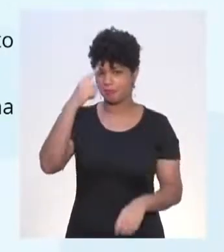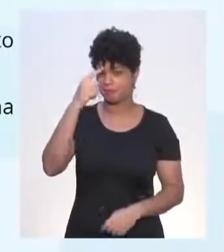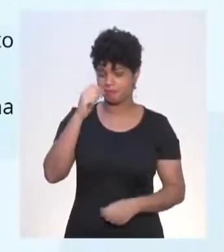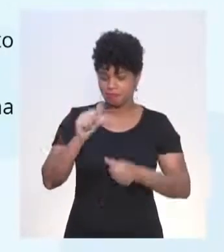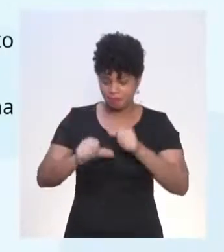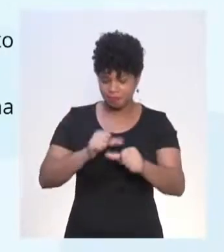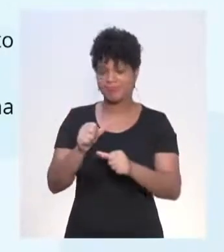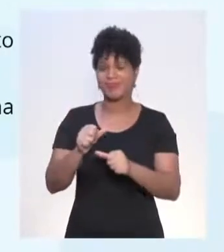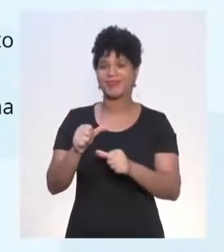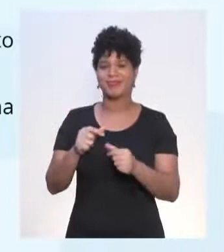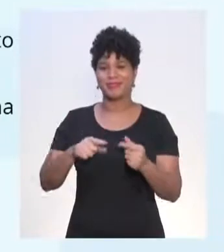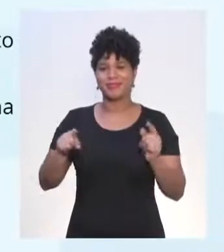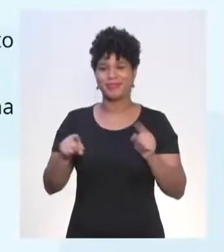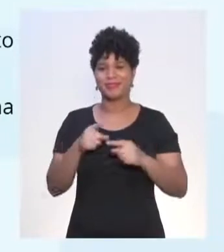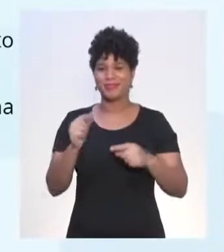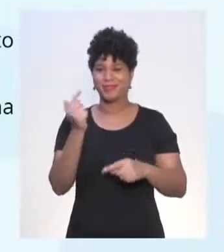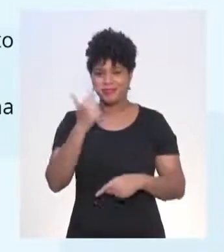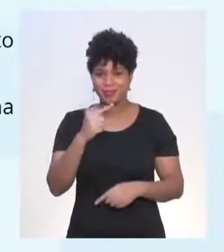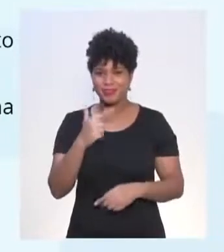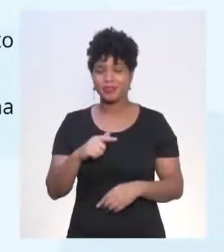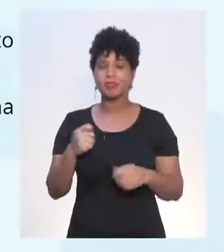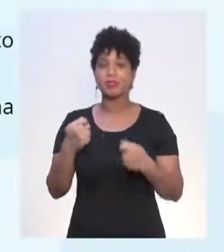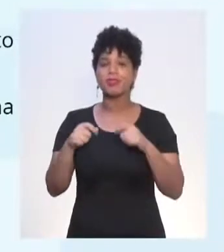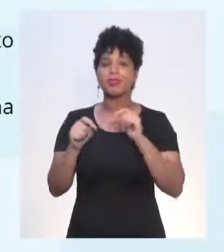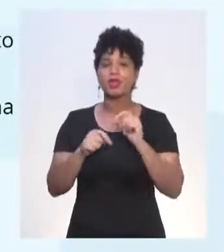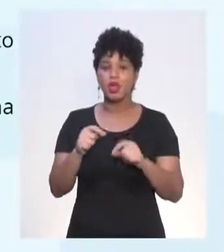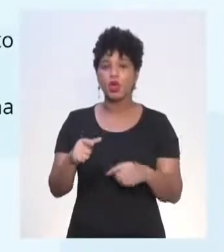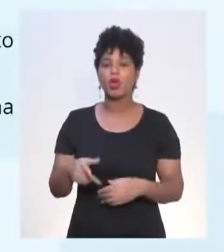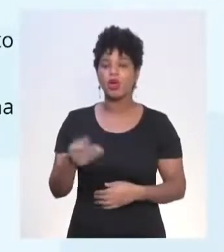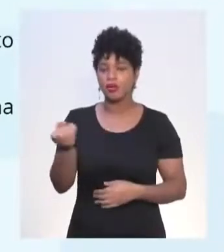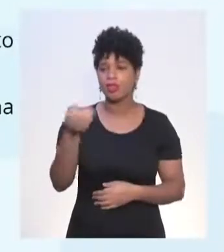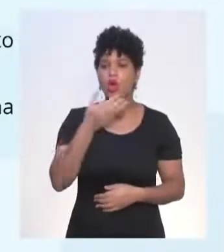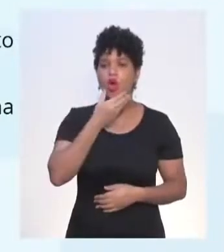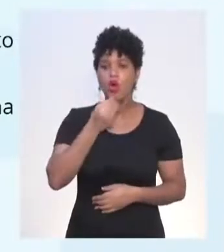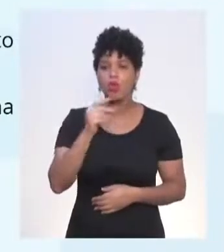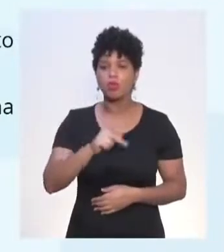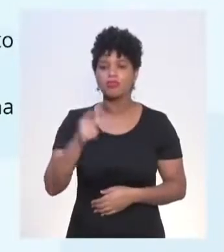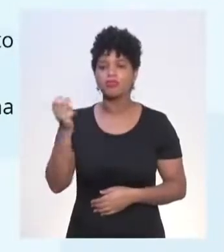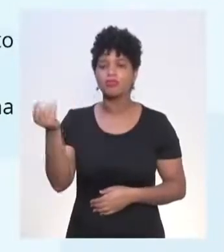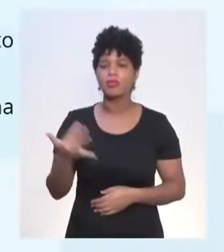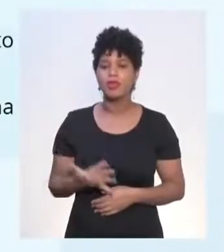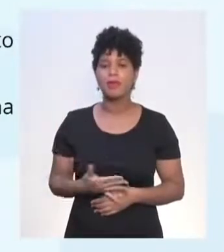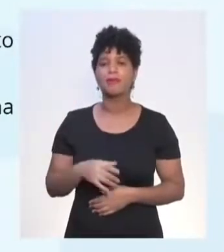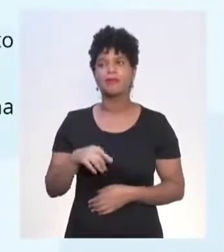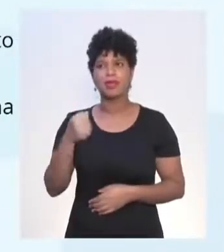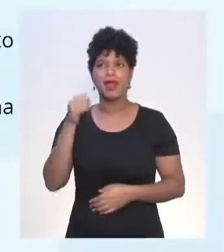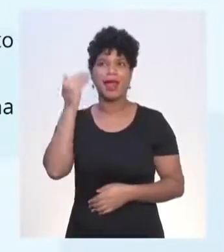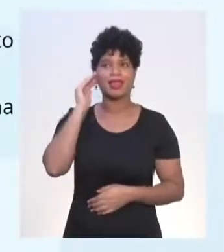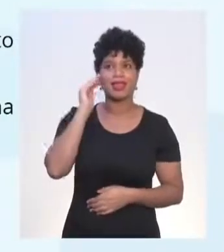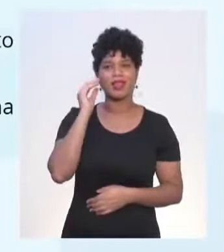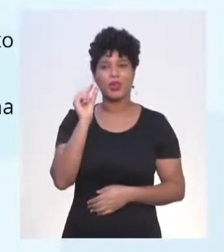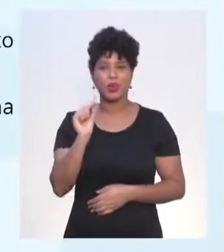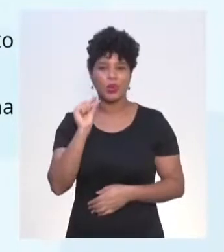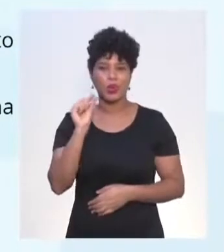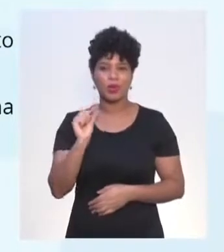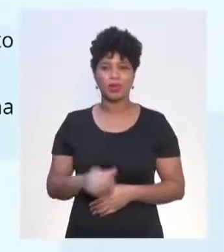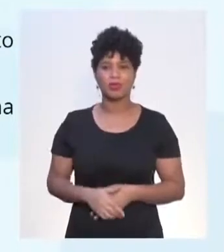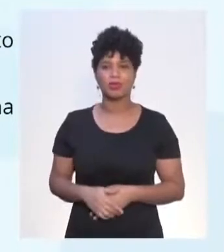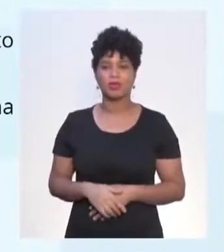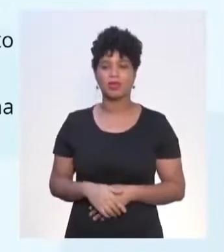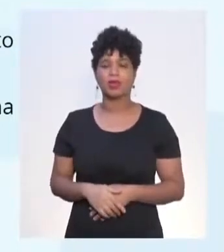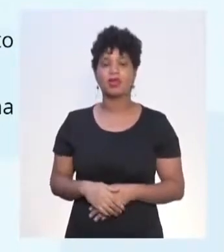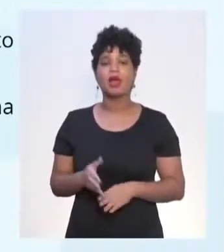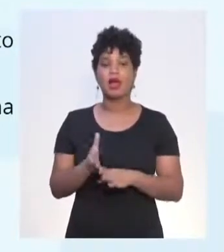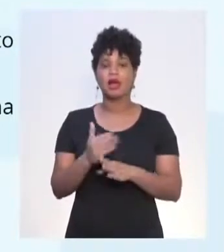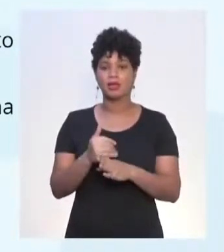é transformar em uma composição musical para isso precisa daquilo que a professora acabou de falar um pouquinho de noção né turma por isso antes